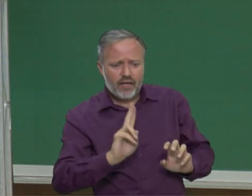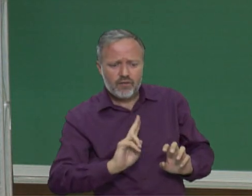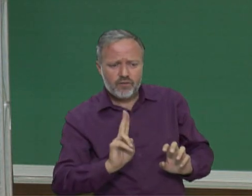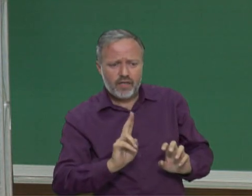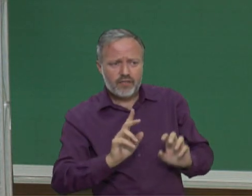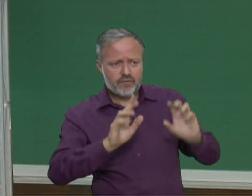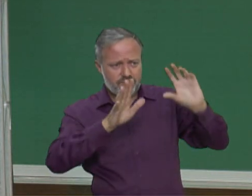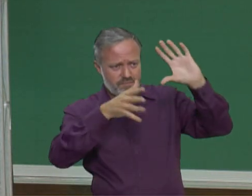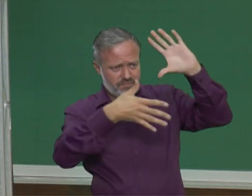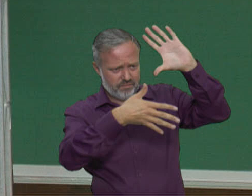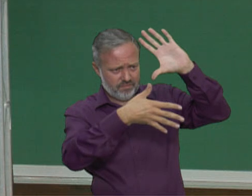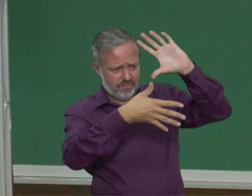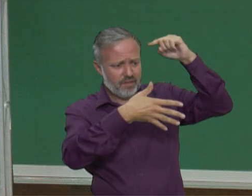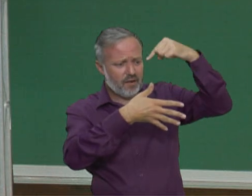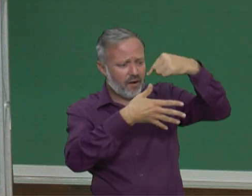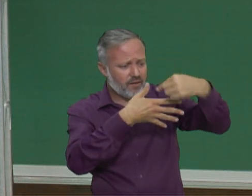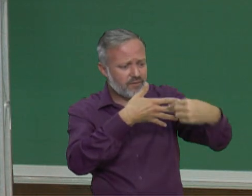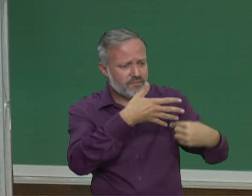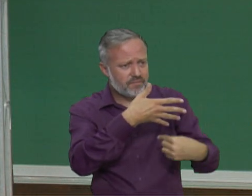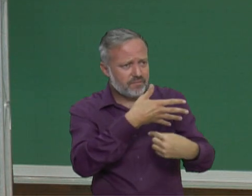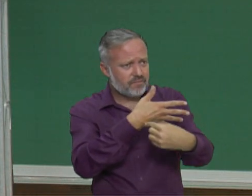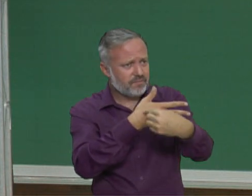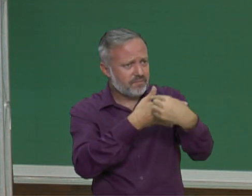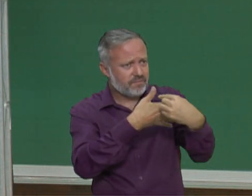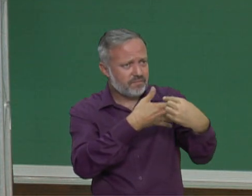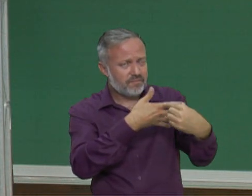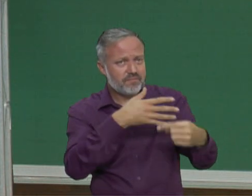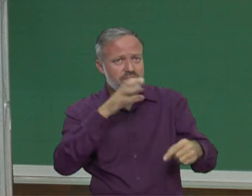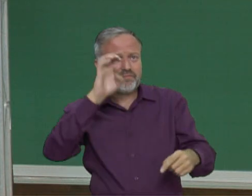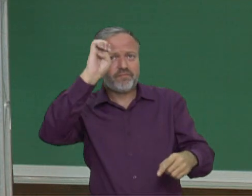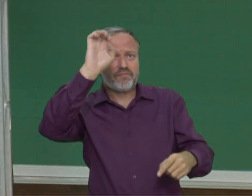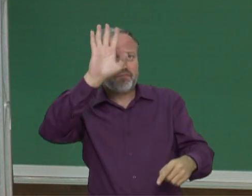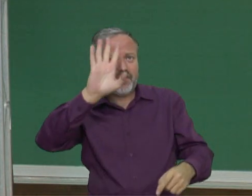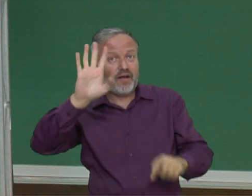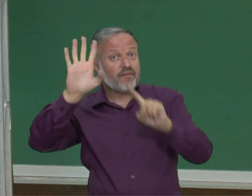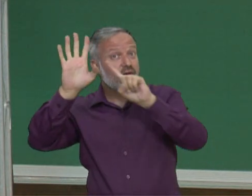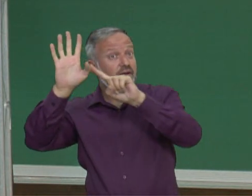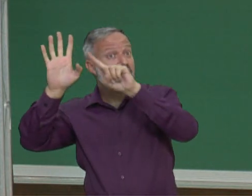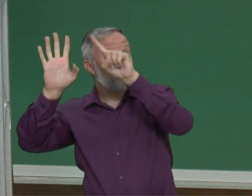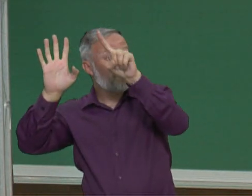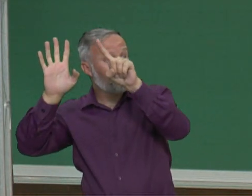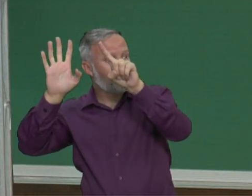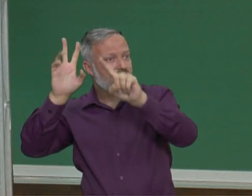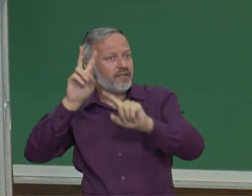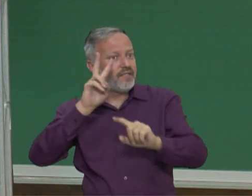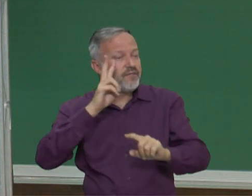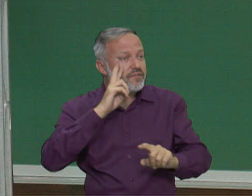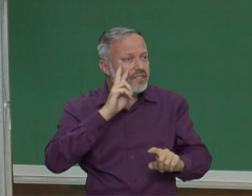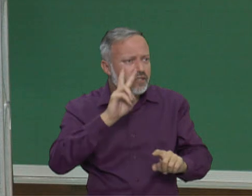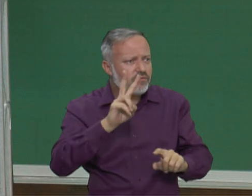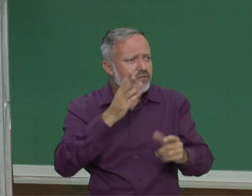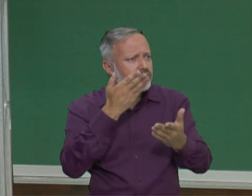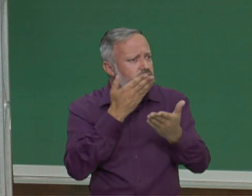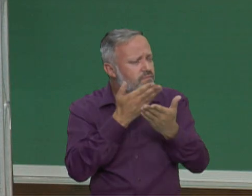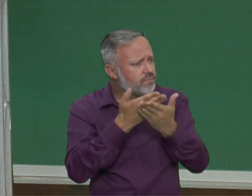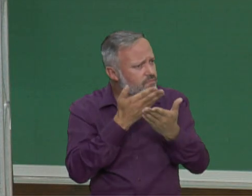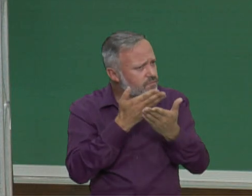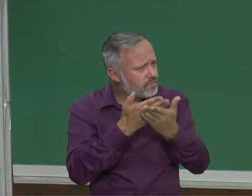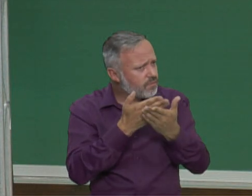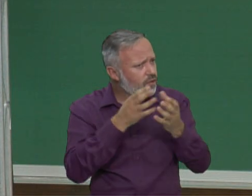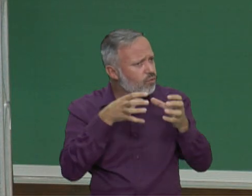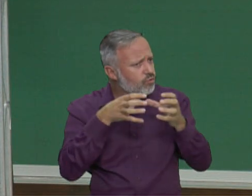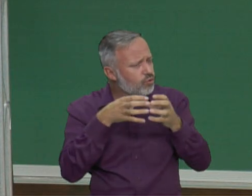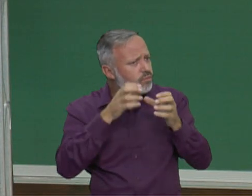Não, né? Muito bem, muito fácil essa, hein? Lembre, se você não assistiu a aula sobre a União Europeia, tem que